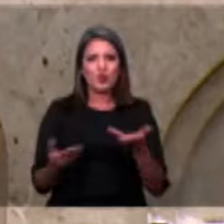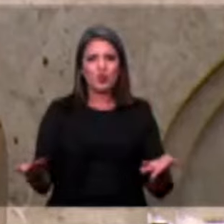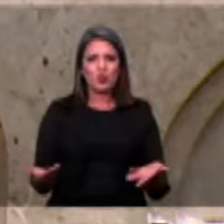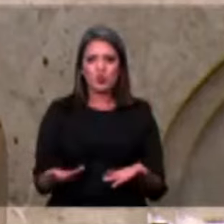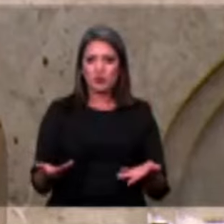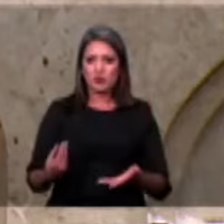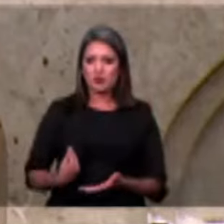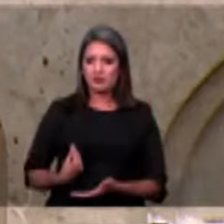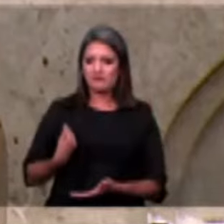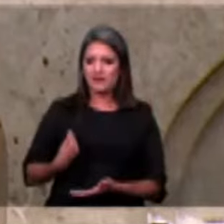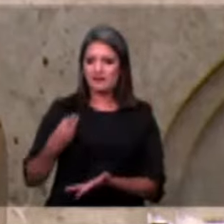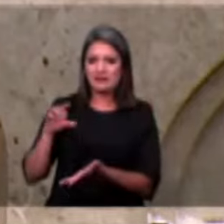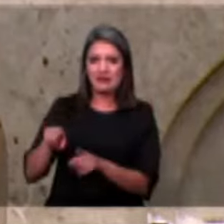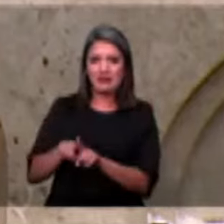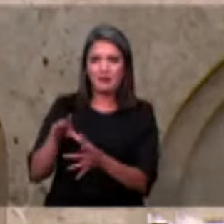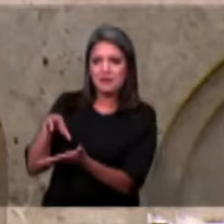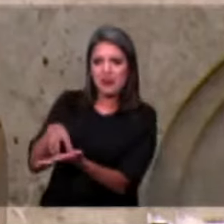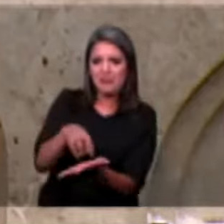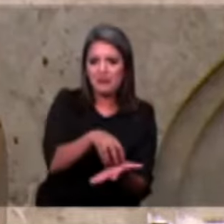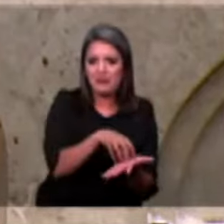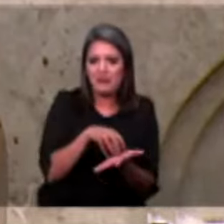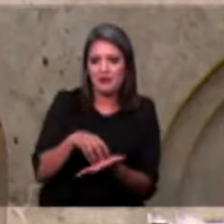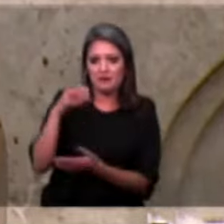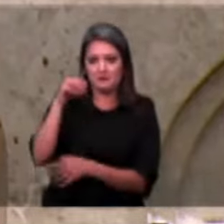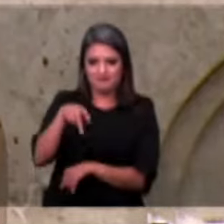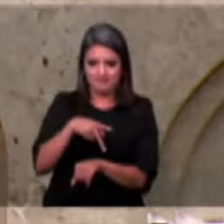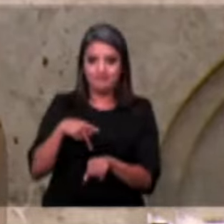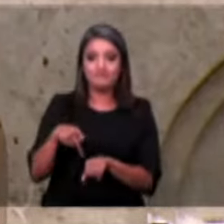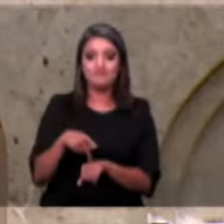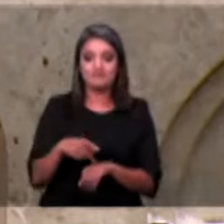vida institucional do país.